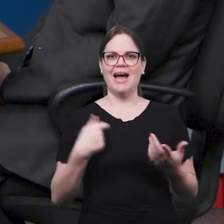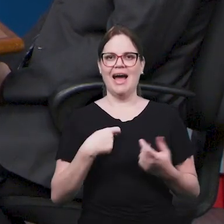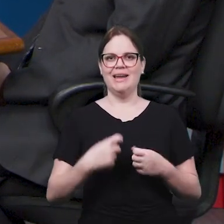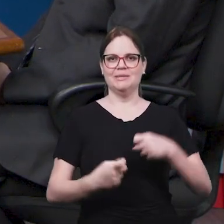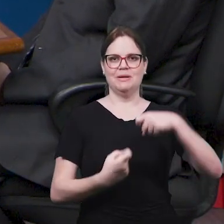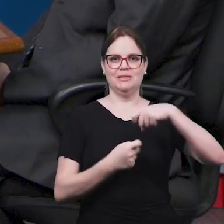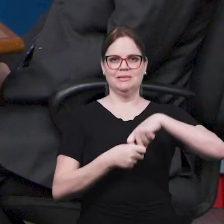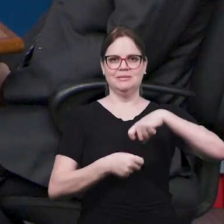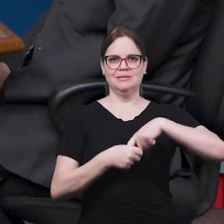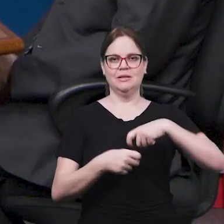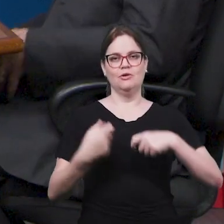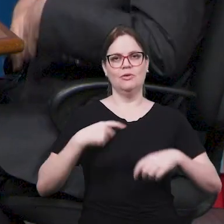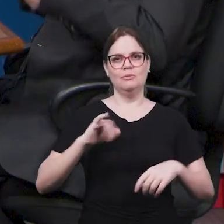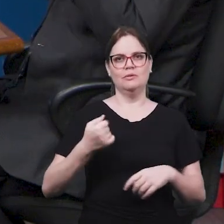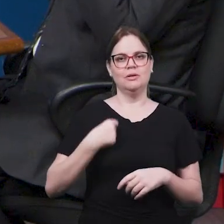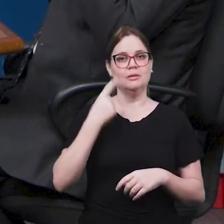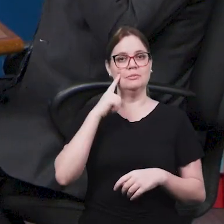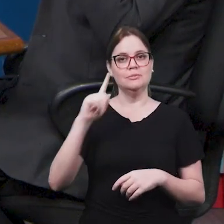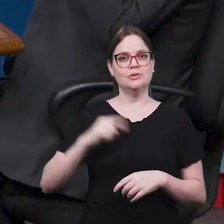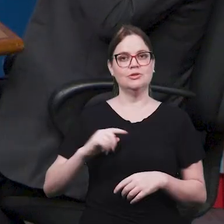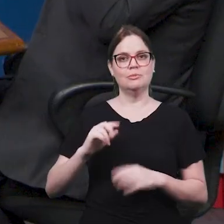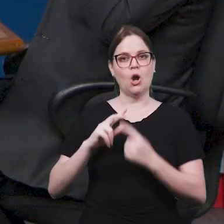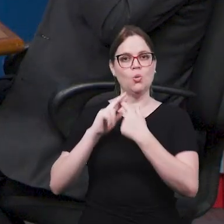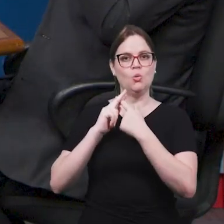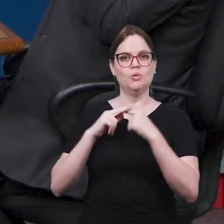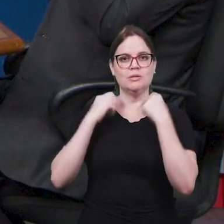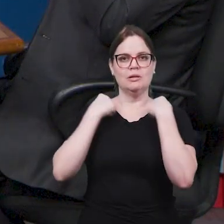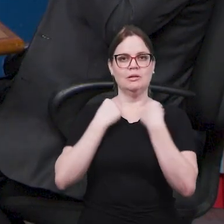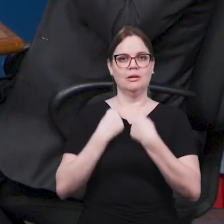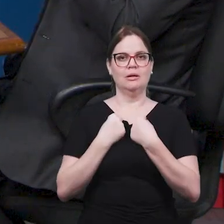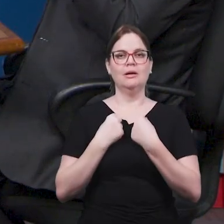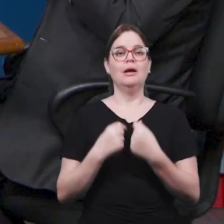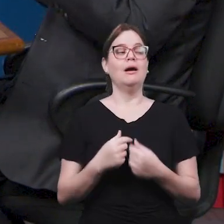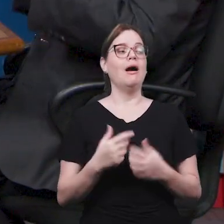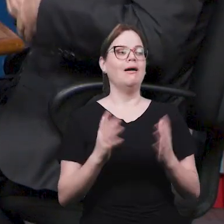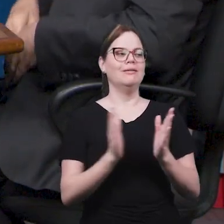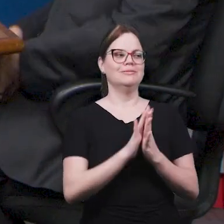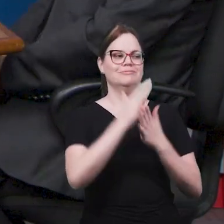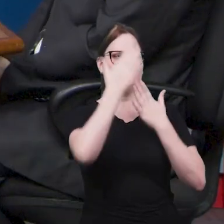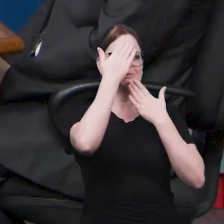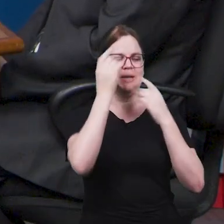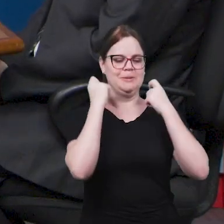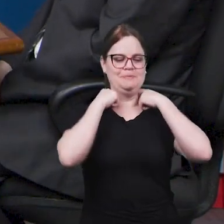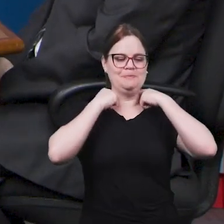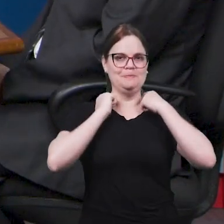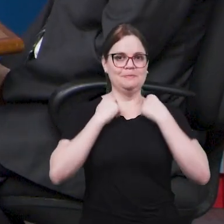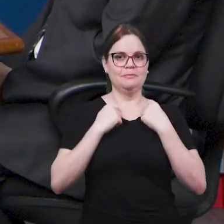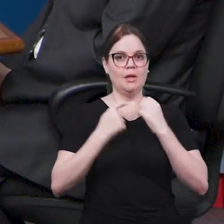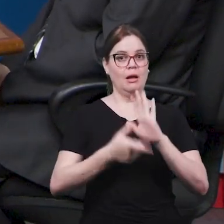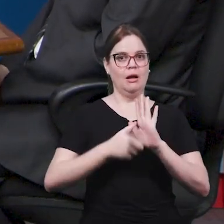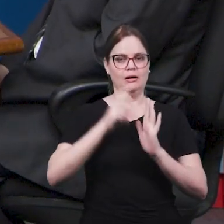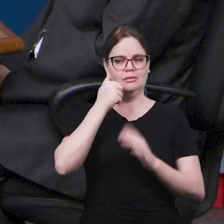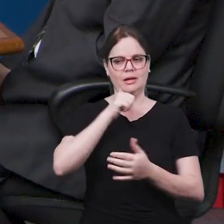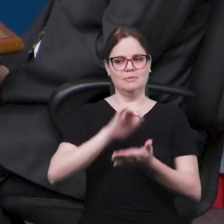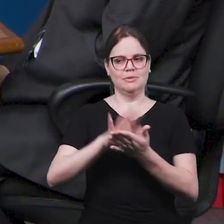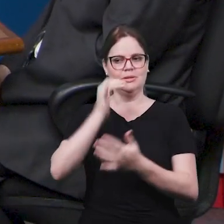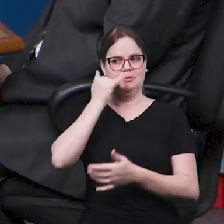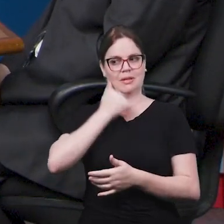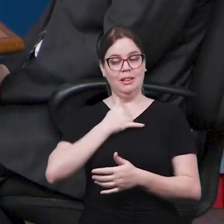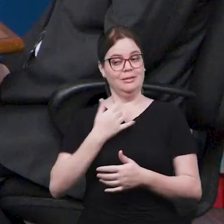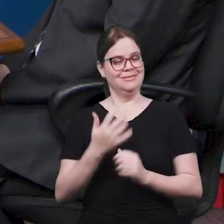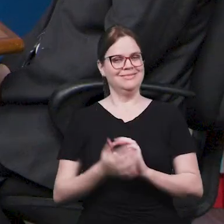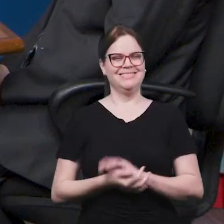o colarinho da gravata do pastor Fernando. Muito obrigado. Antes que a esposa dele telefone, né? Isso.